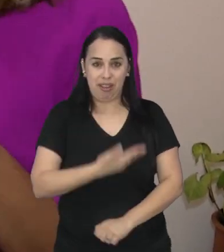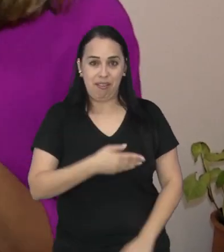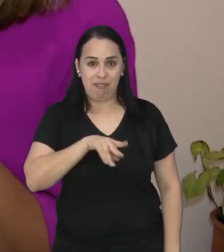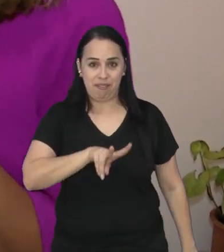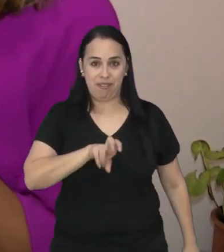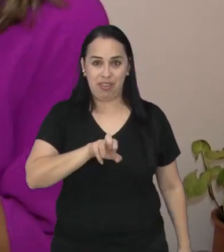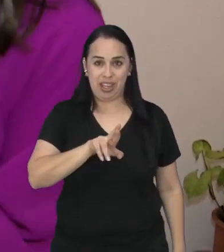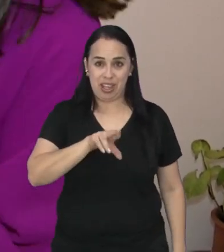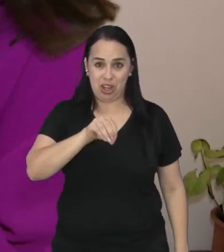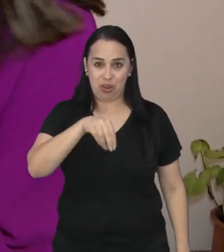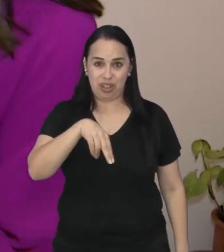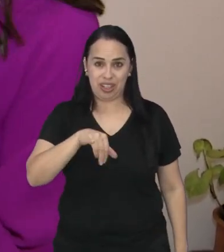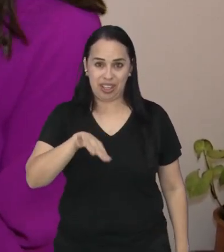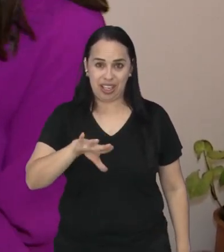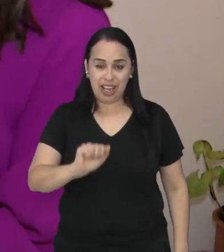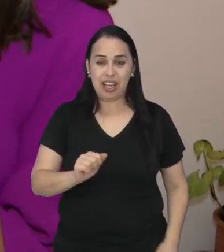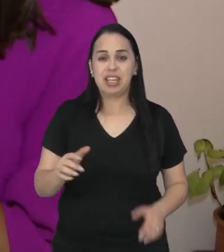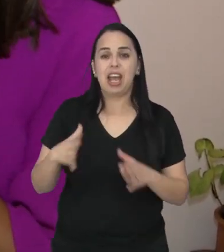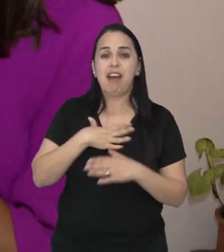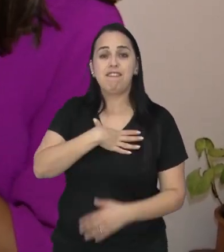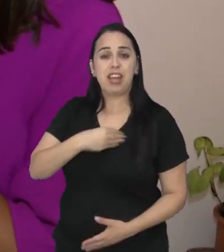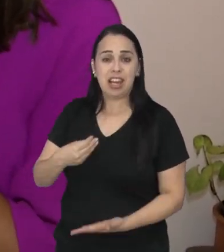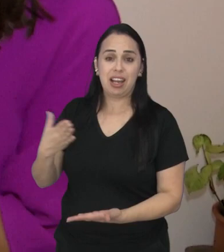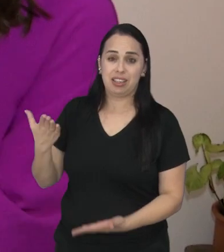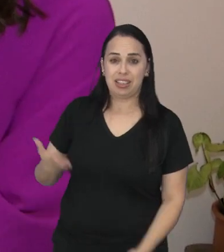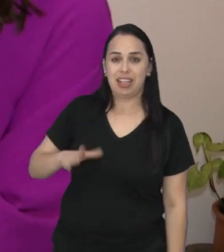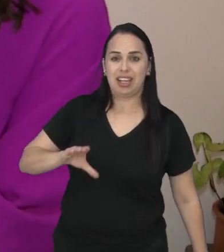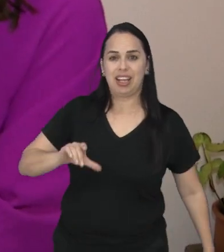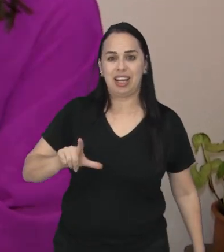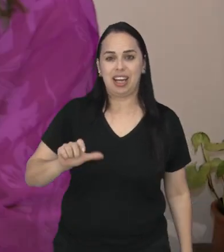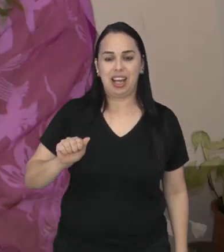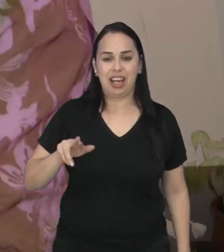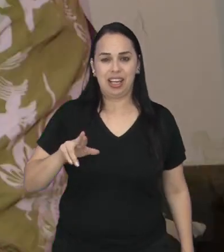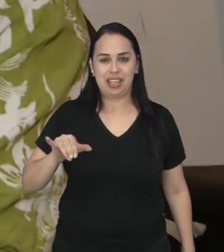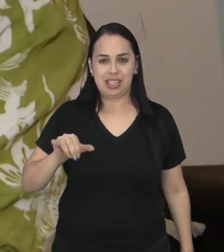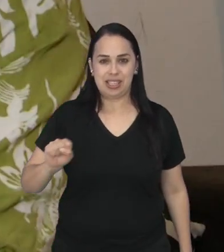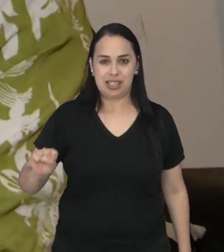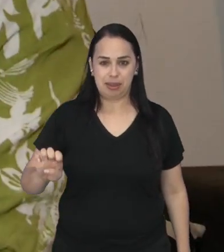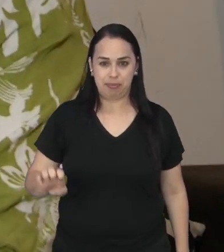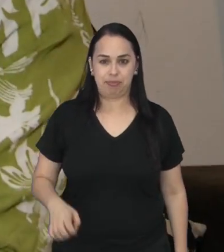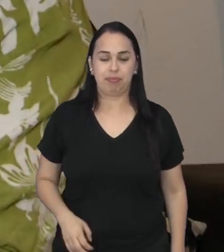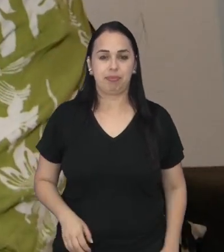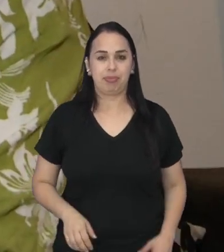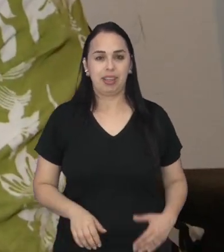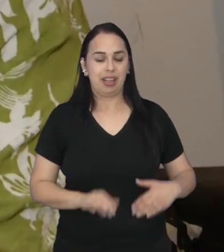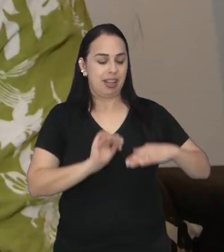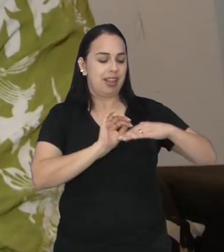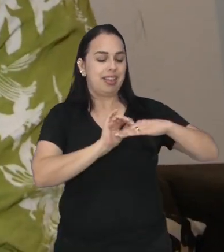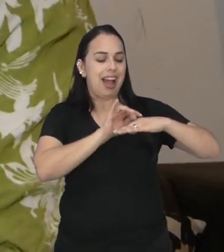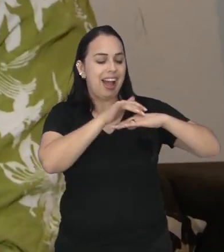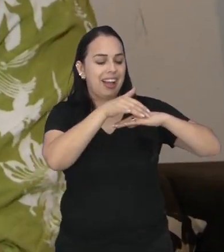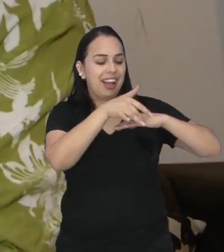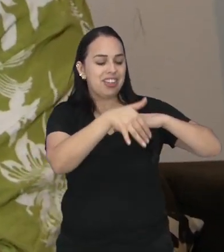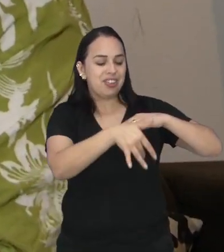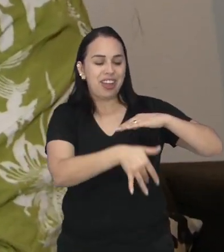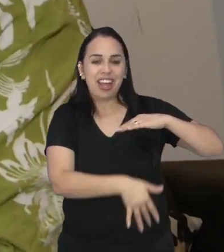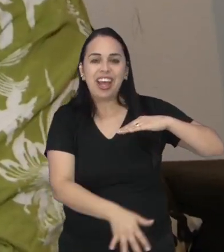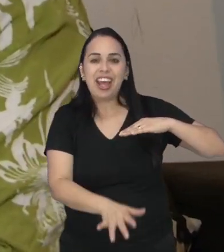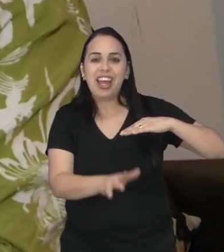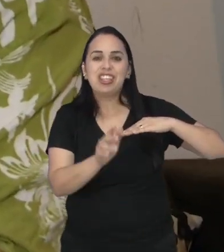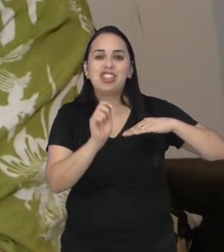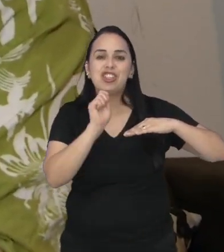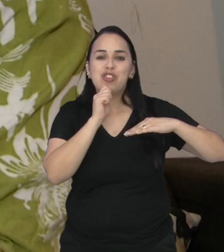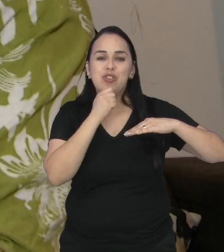escritora Verônica e a filha Clarice. Vamos lá? Na cachoeira de suco de laranja ela vai